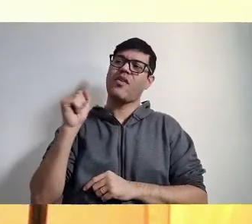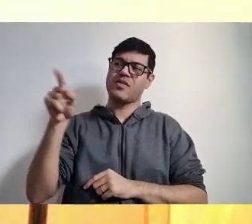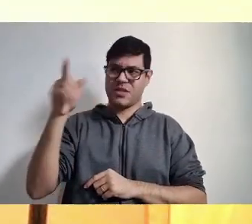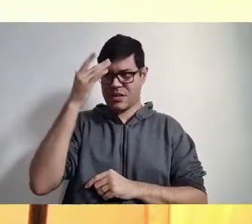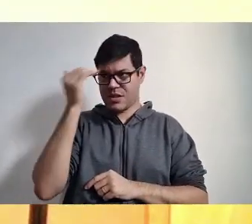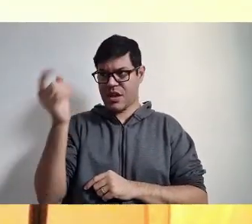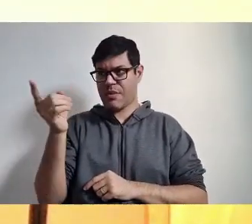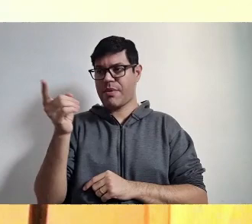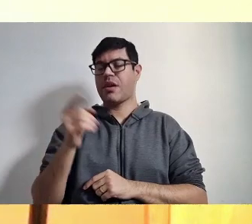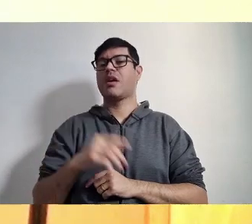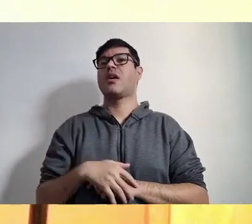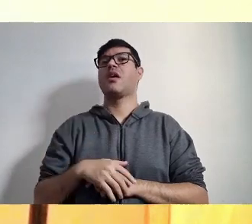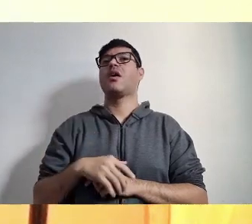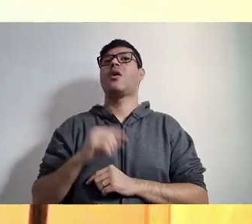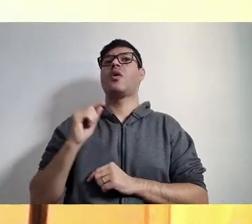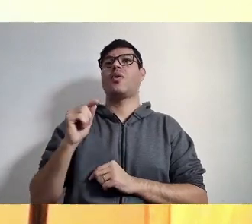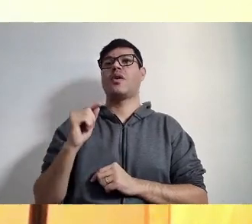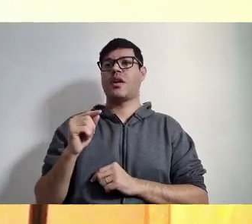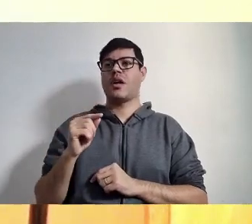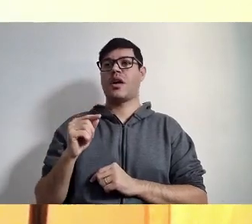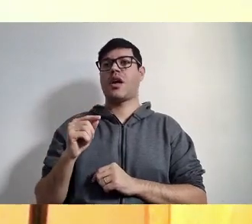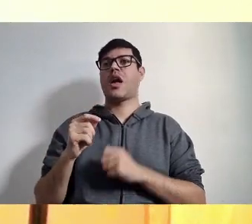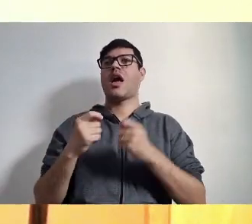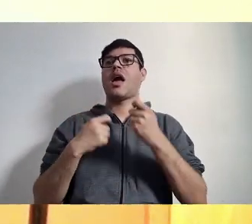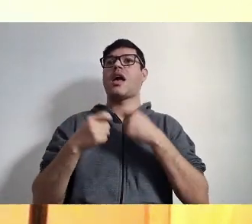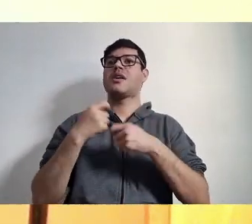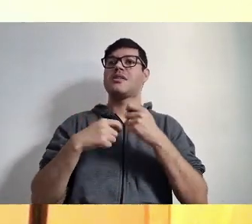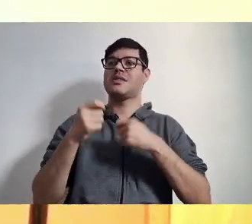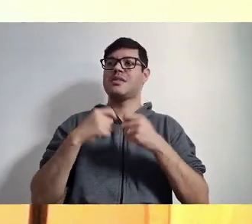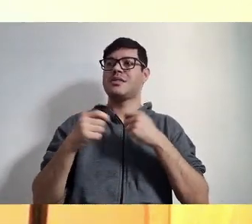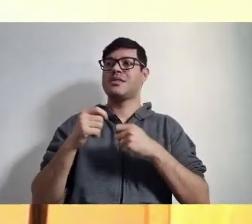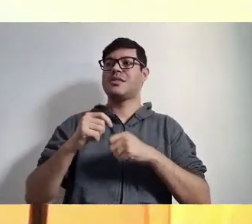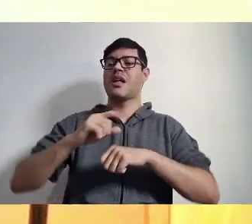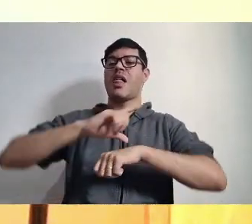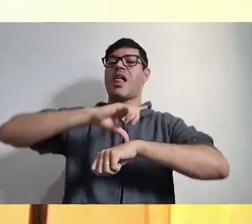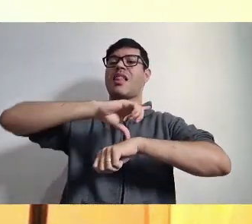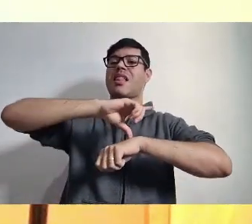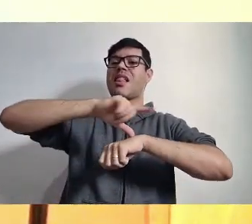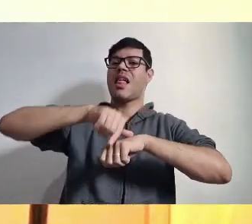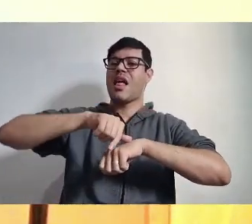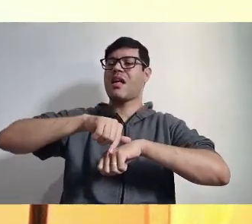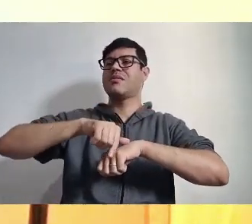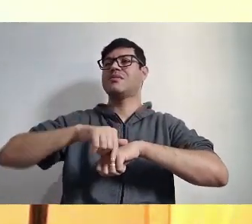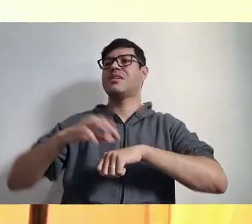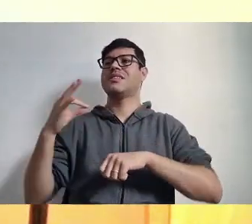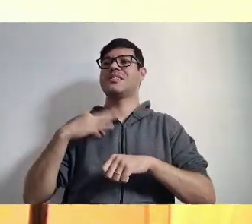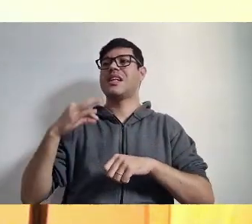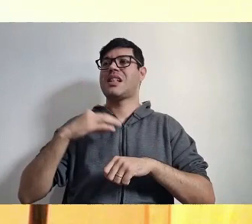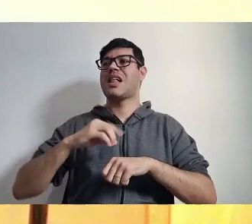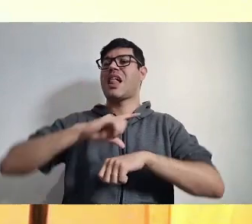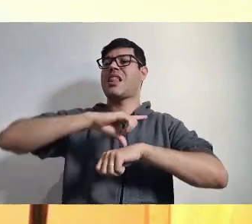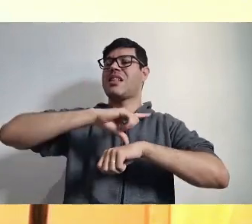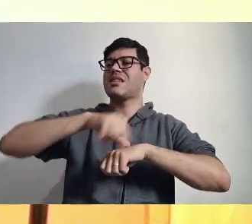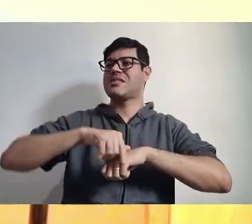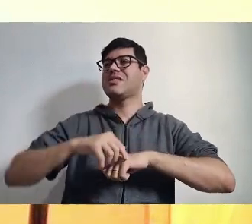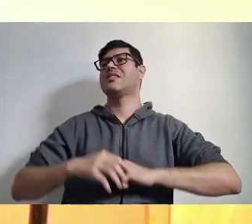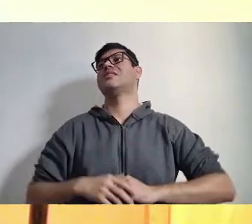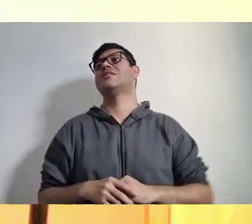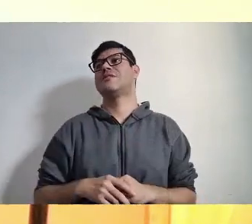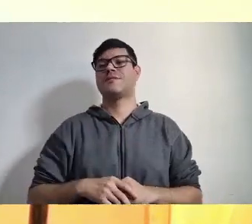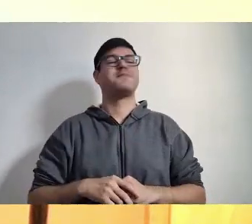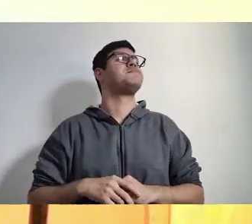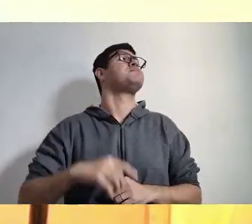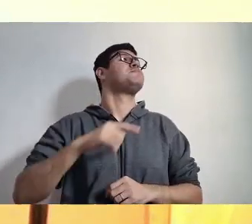que a administração, todas elas atrasam muito o pagamento. Tem muita gente que não quer vender para a prefeitura. Para a Câmara também é